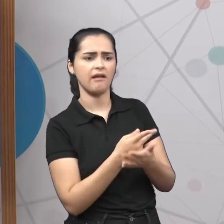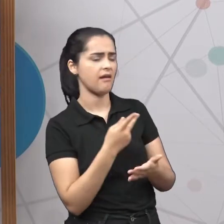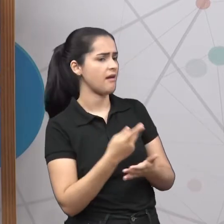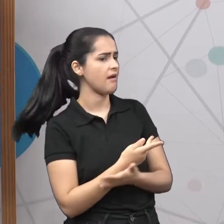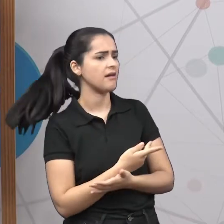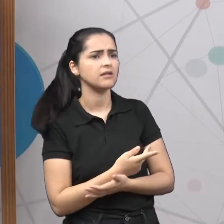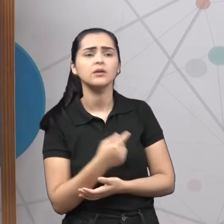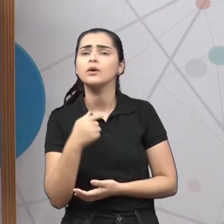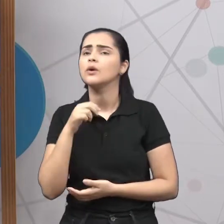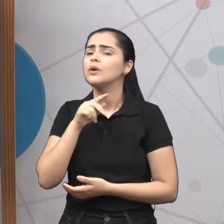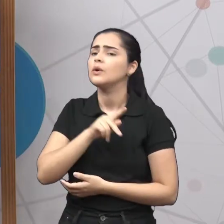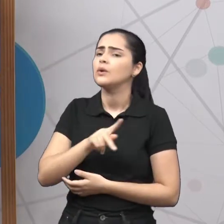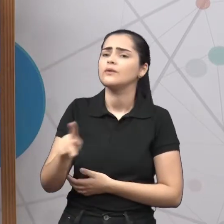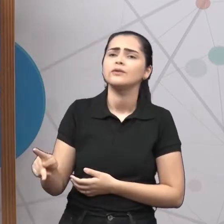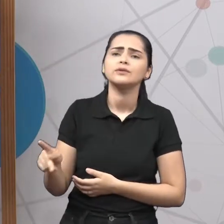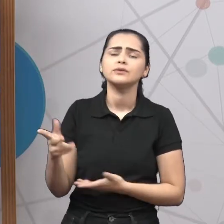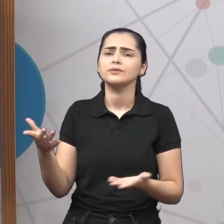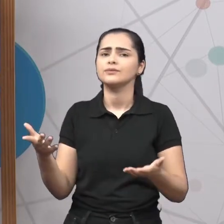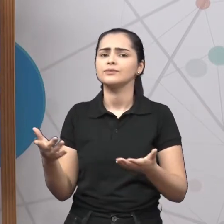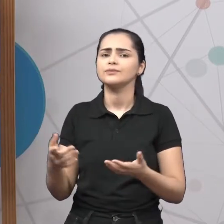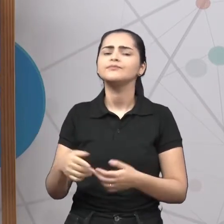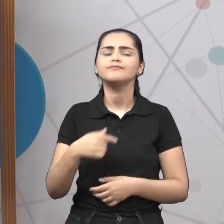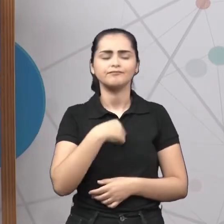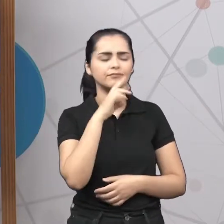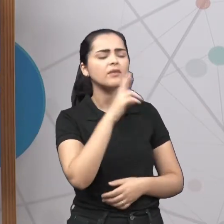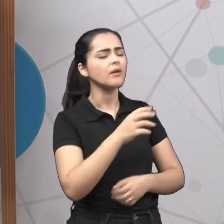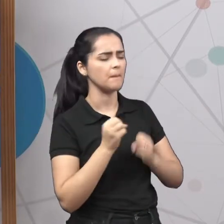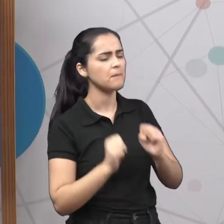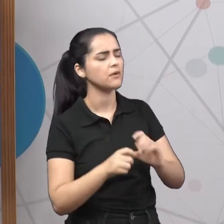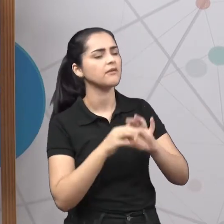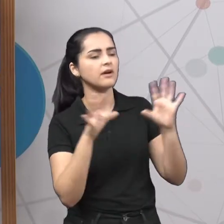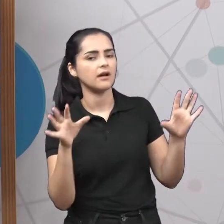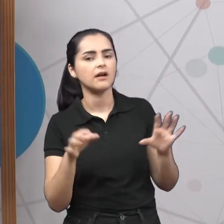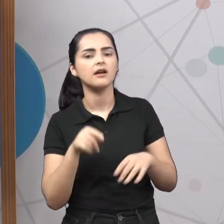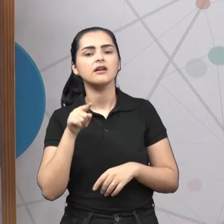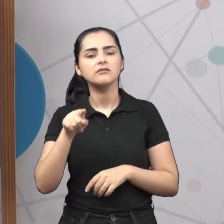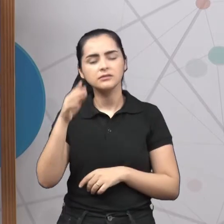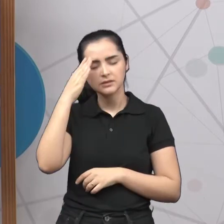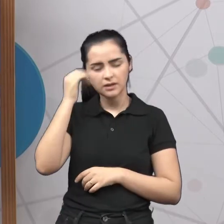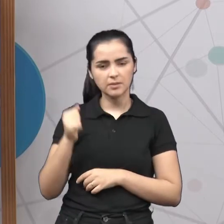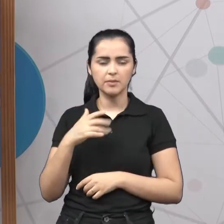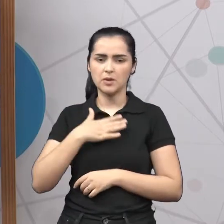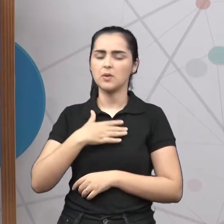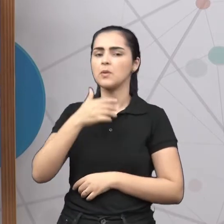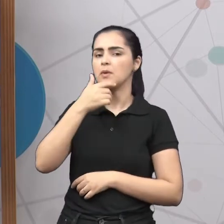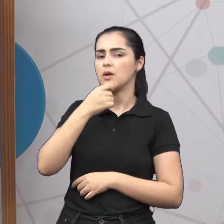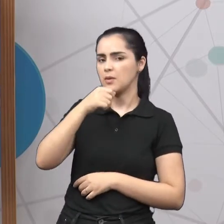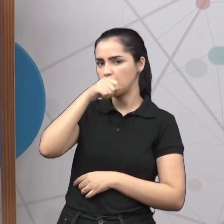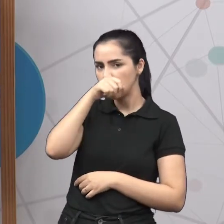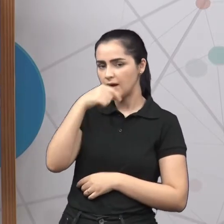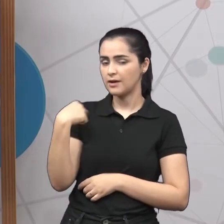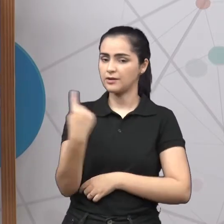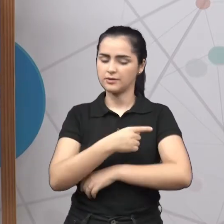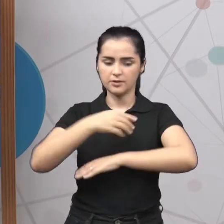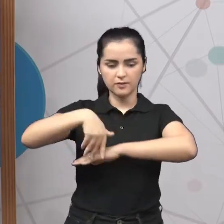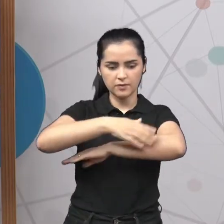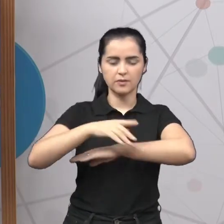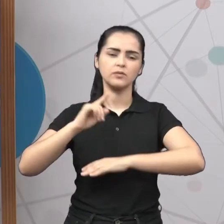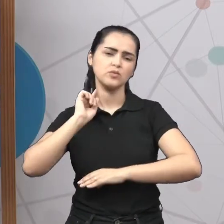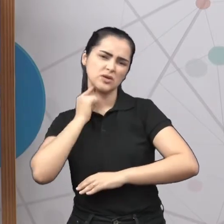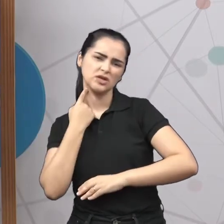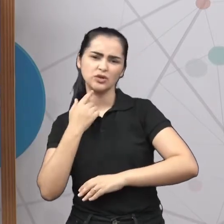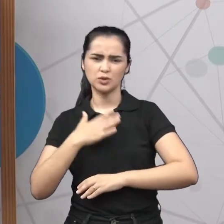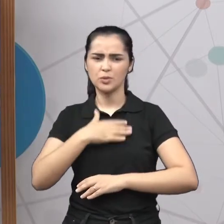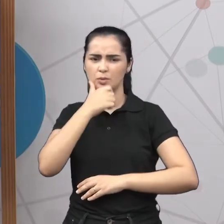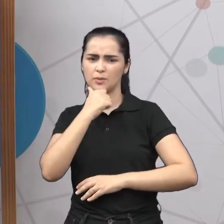Professor, eu digo, fale. O senhor sabia que o meu pai, de dentro do carro, ou então nós estávamos na rua, ele jogou lixo na